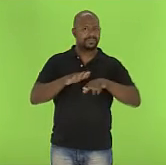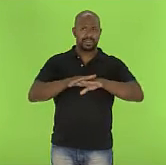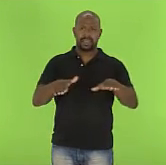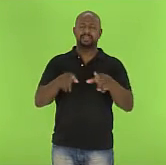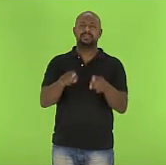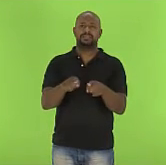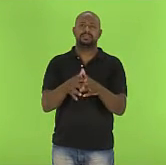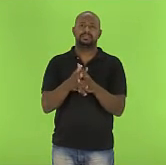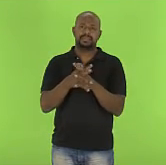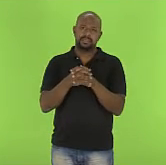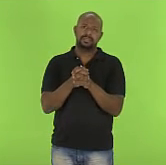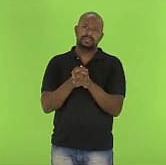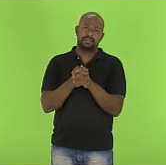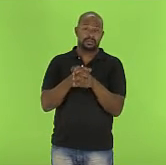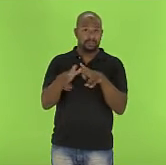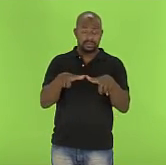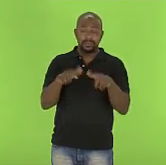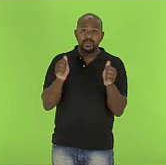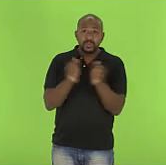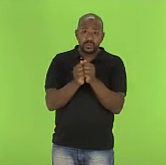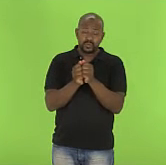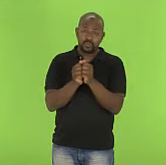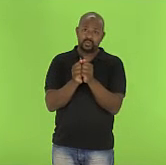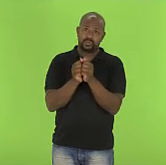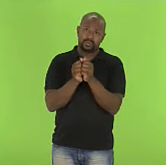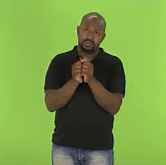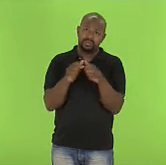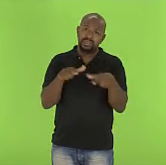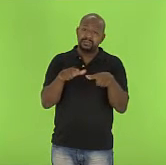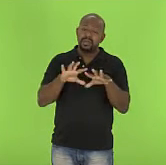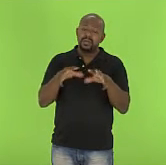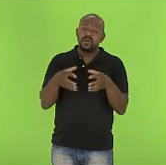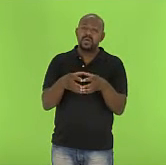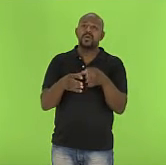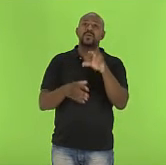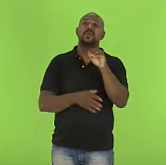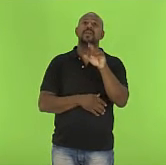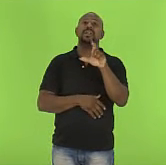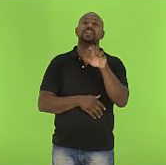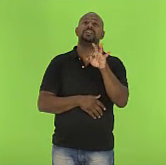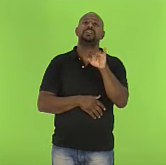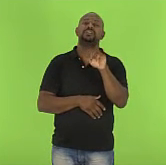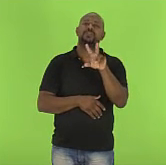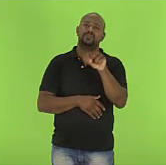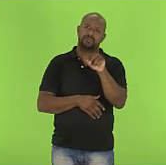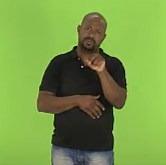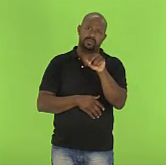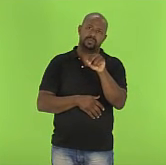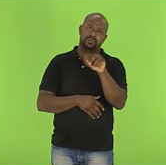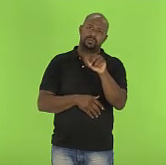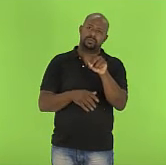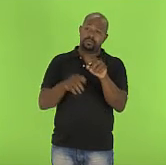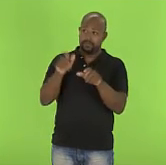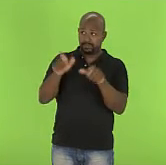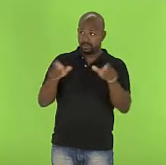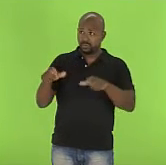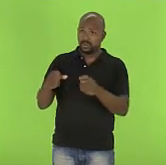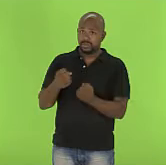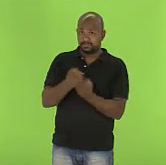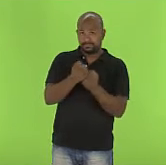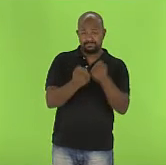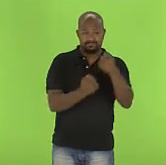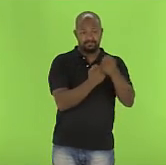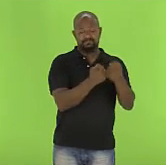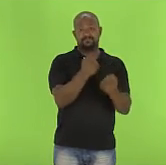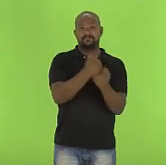Sempre é assim. É um trabalho junto. É um trabalho coletivo. É um trabalho de pessoas